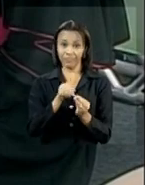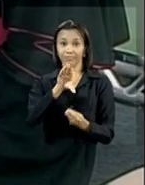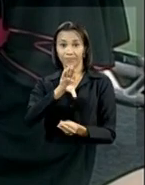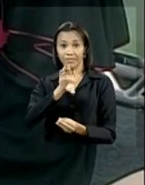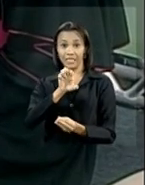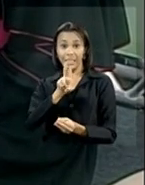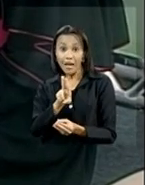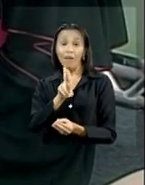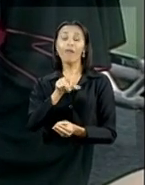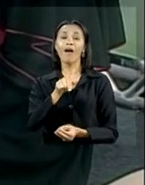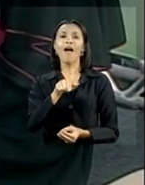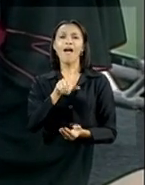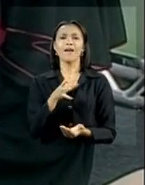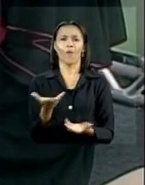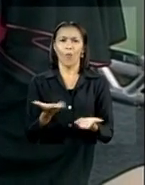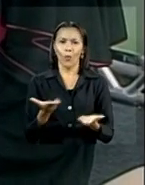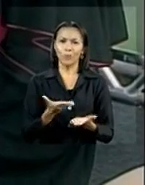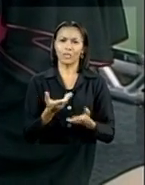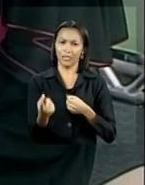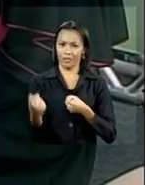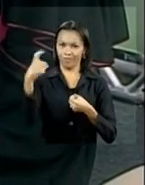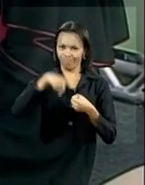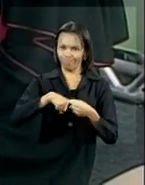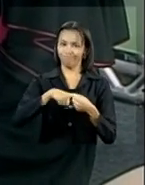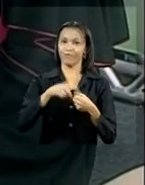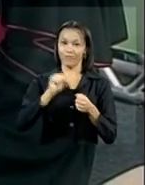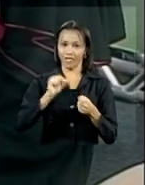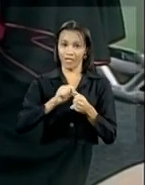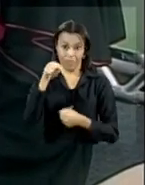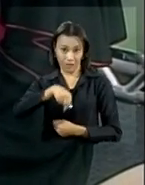essa parceria que nós fizemos